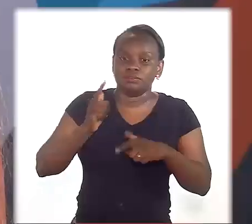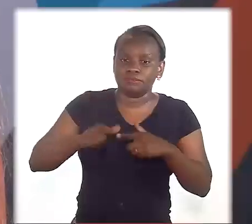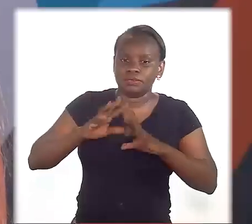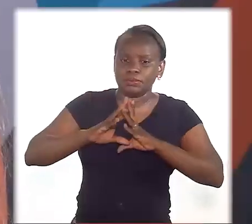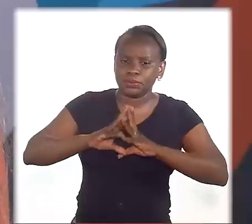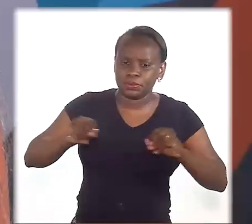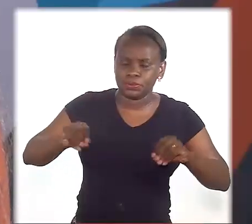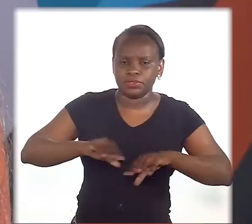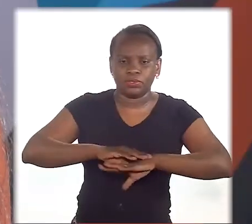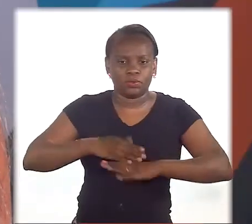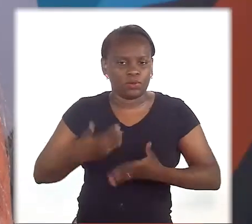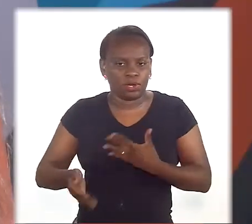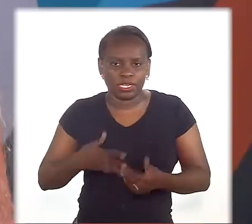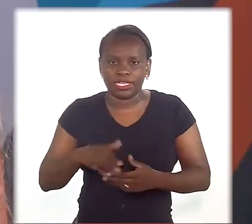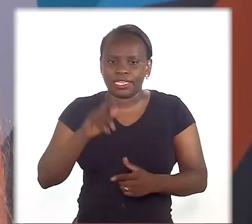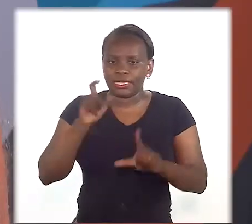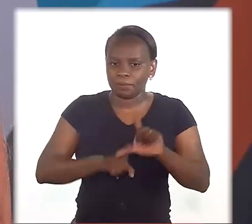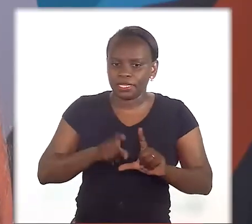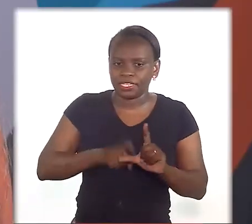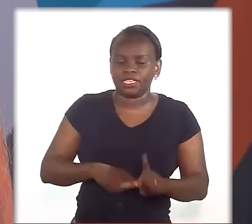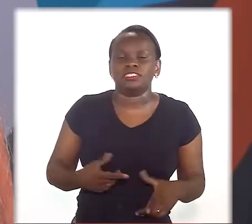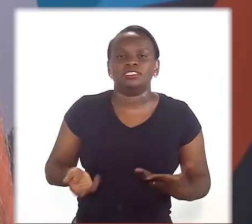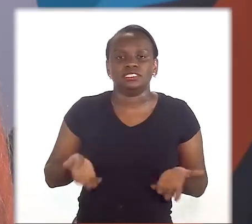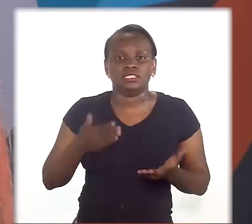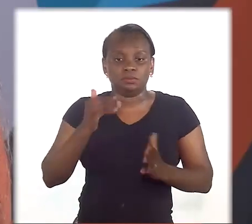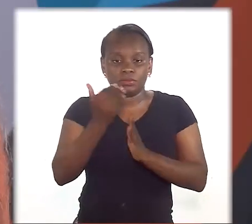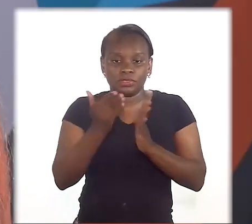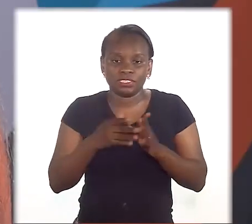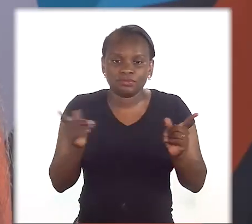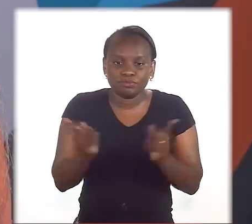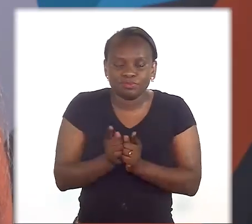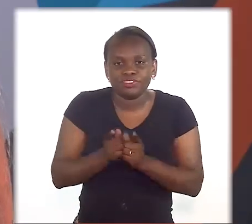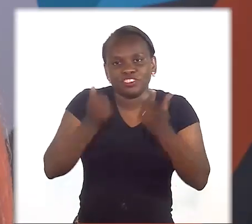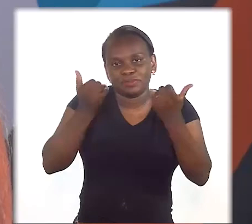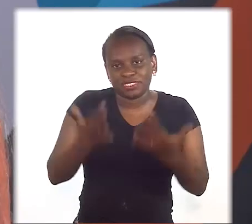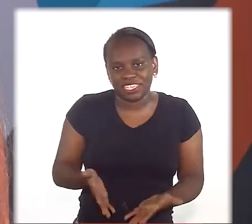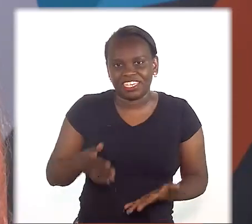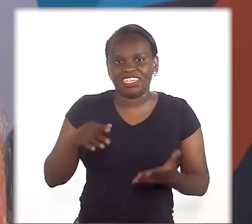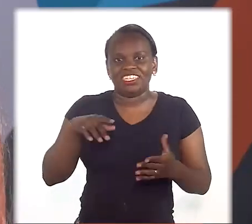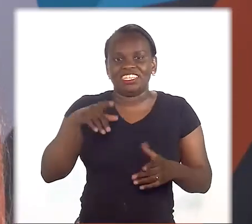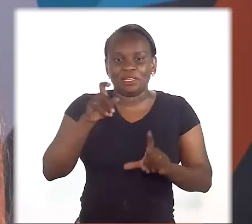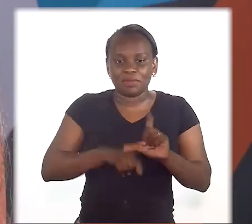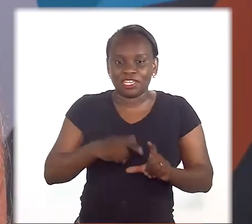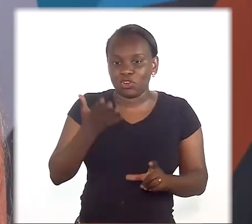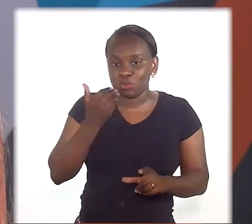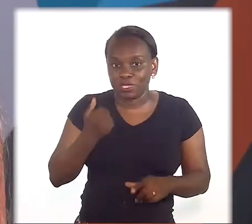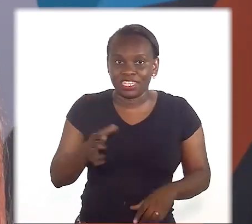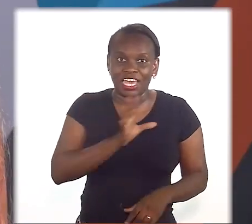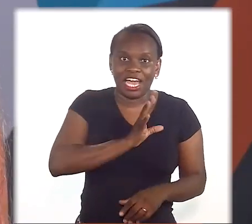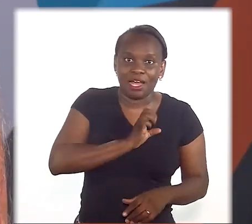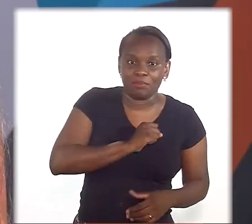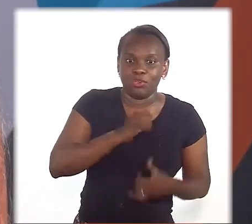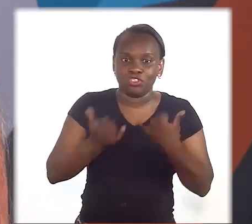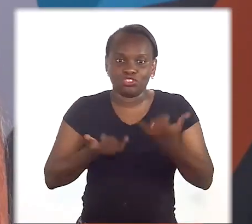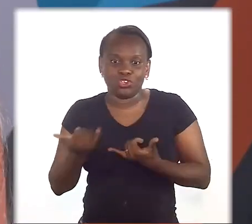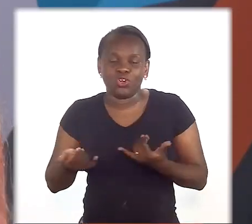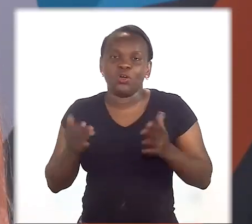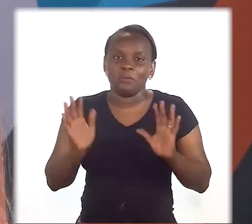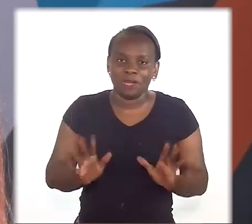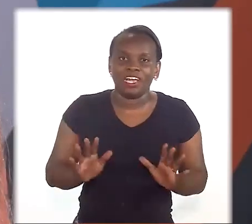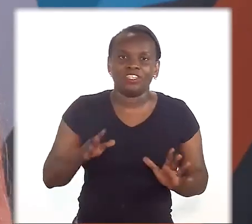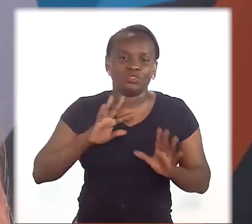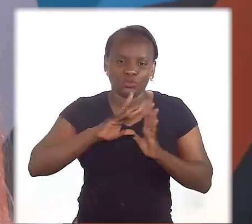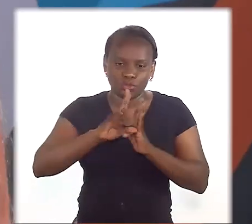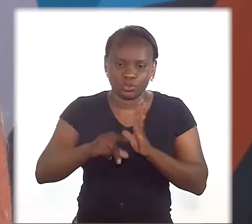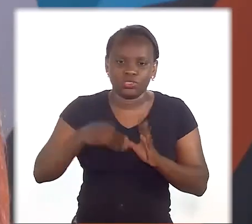se livrar de quaisquer dependências, né? O programa foi pequeno para a gente tratar a dependência de comida, de amor, de jogo,